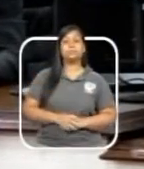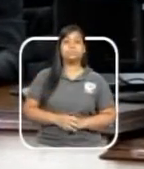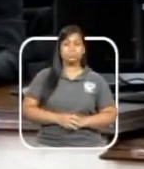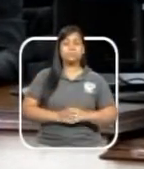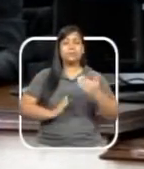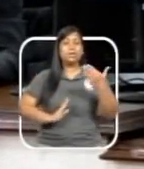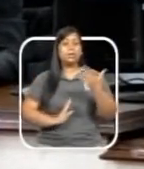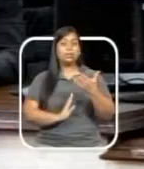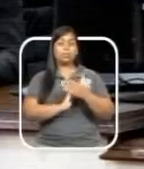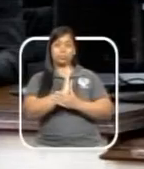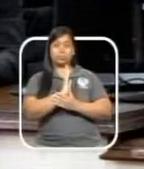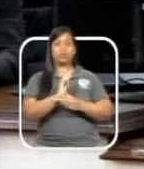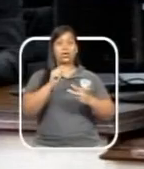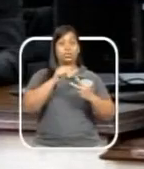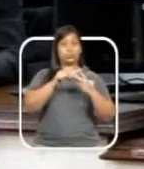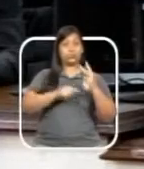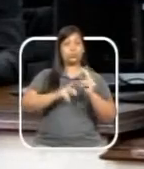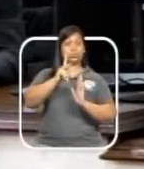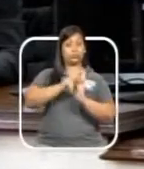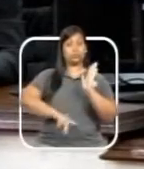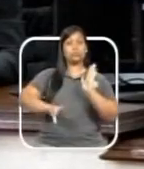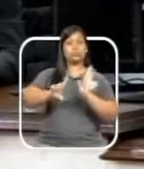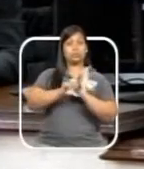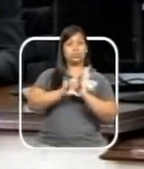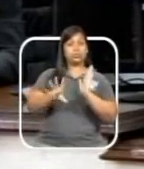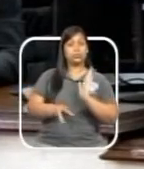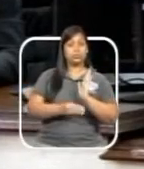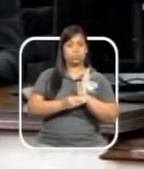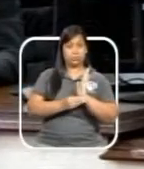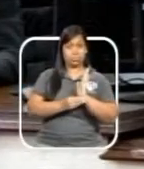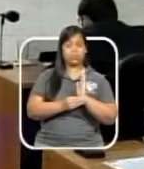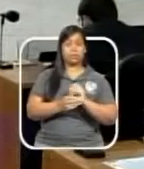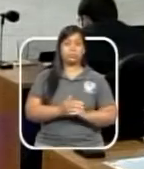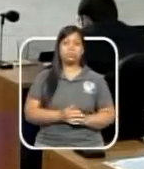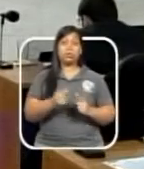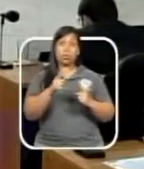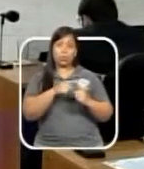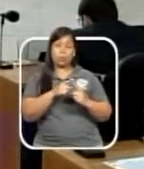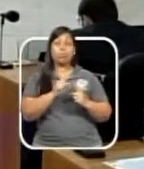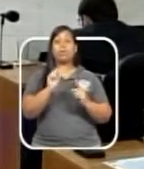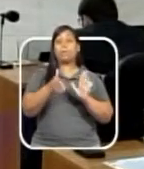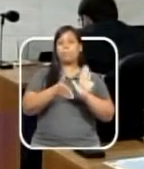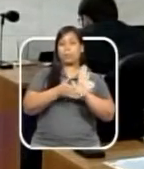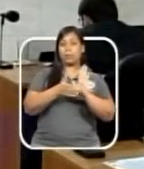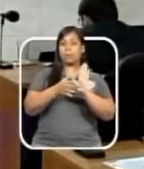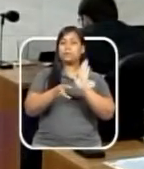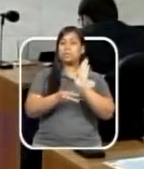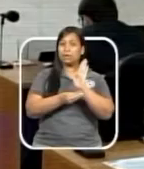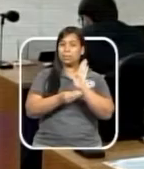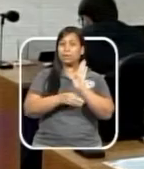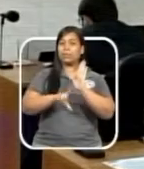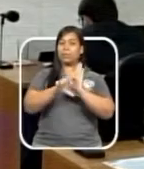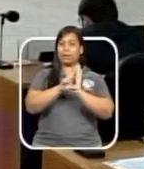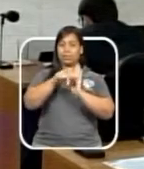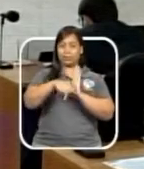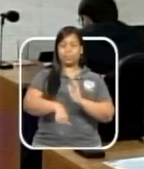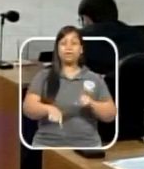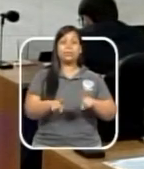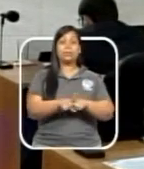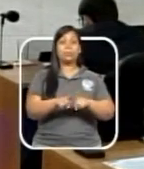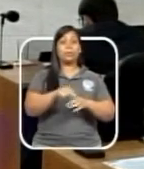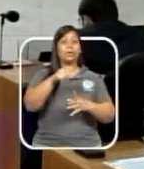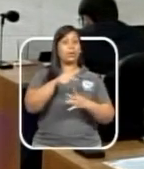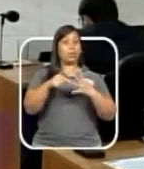Preto aprovaram 2 projetos de lei complementar, uma proposta de emenda à lei orgânica e